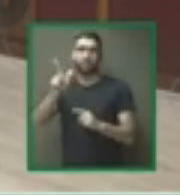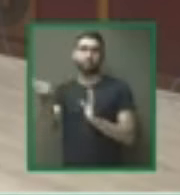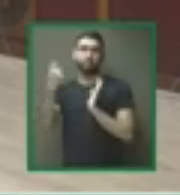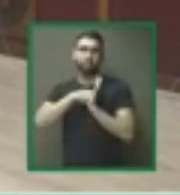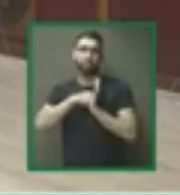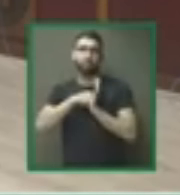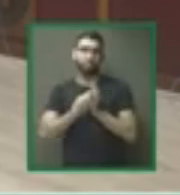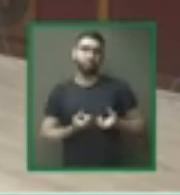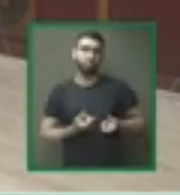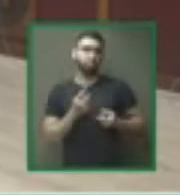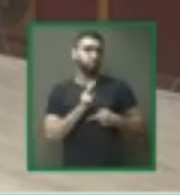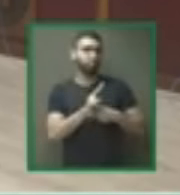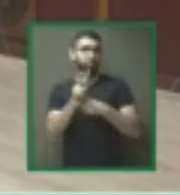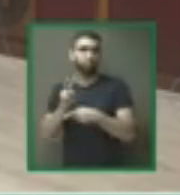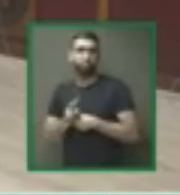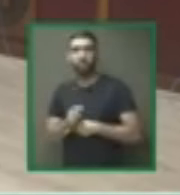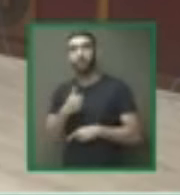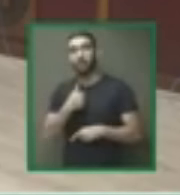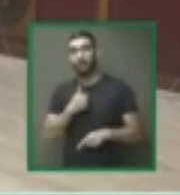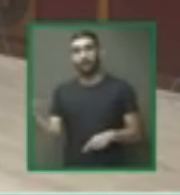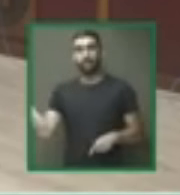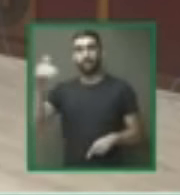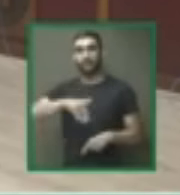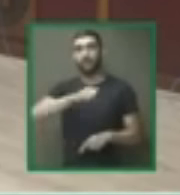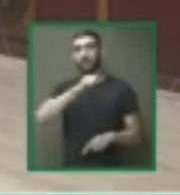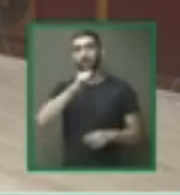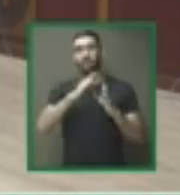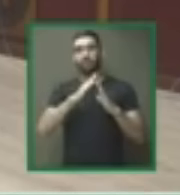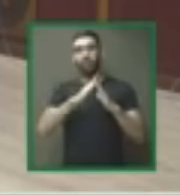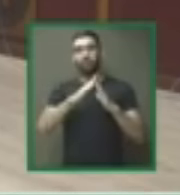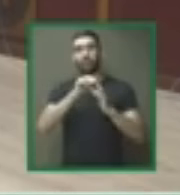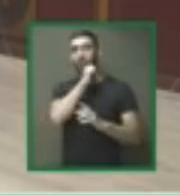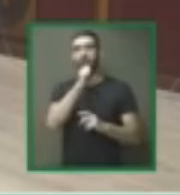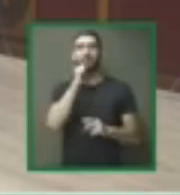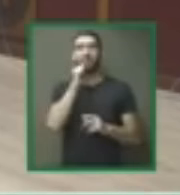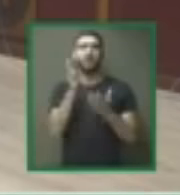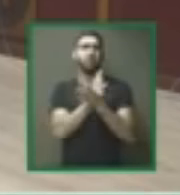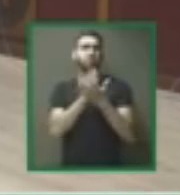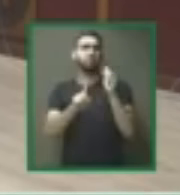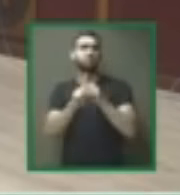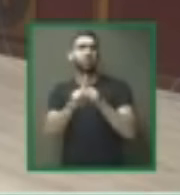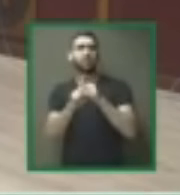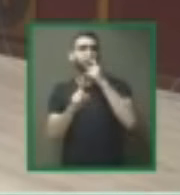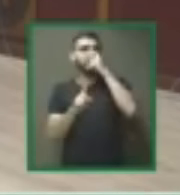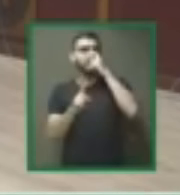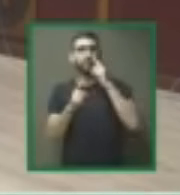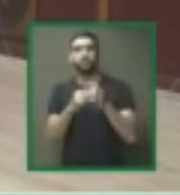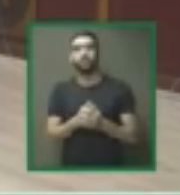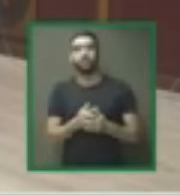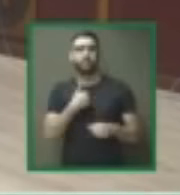manter. Cheguei a vir morar em Macapá, na casa da minha tia, por alguns meses, onde eu fui aluno do cursinho